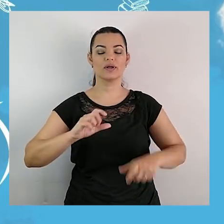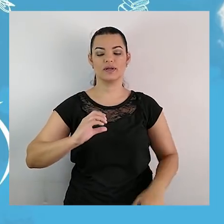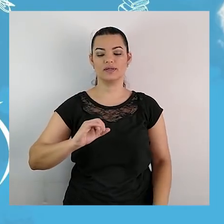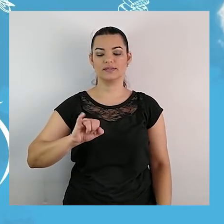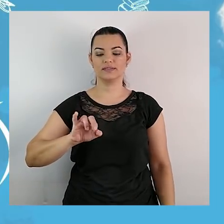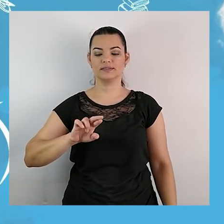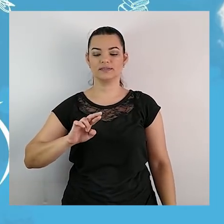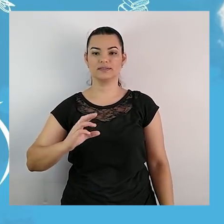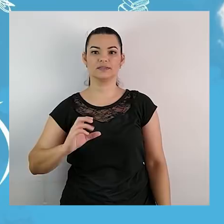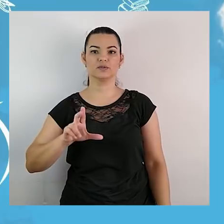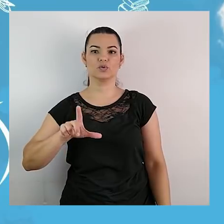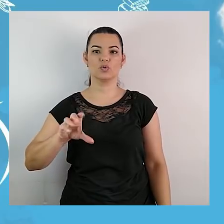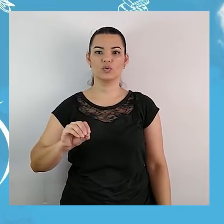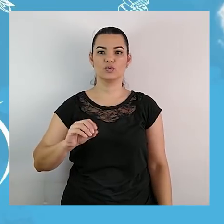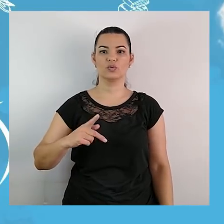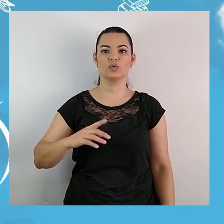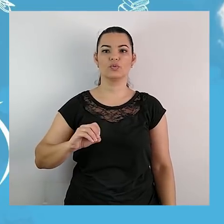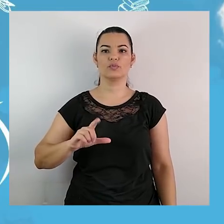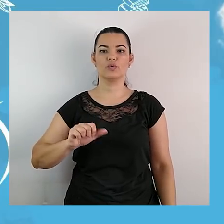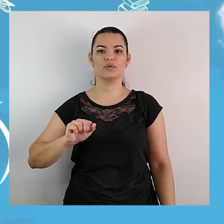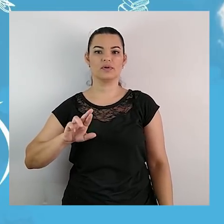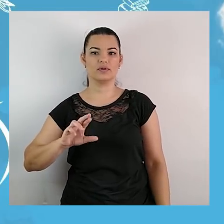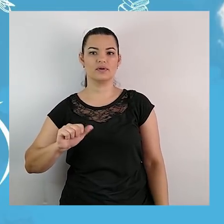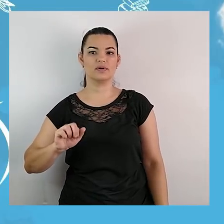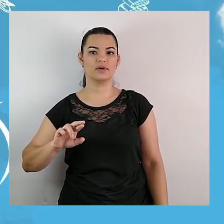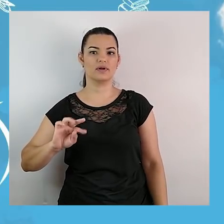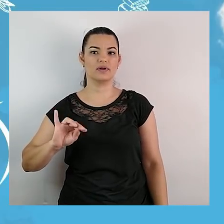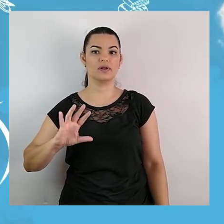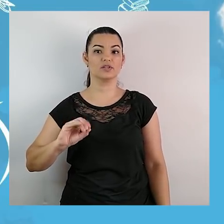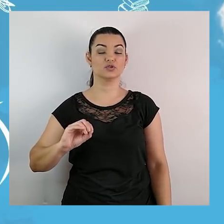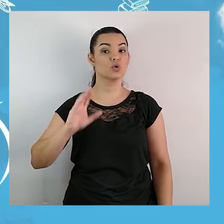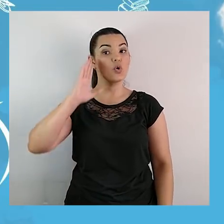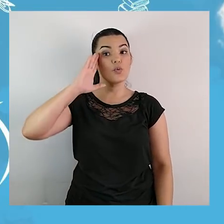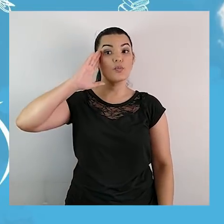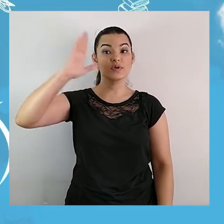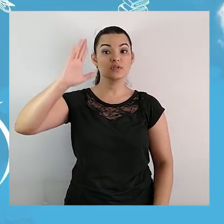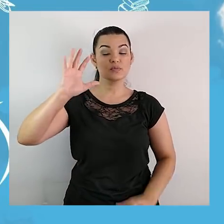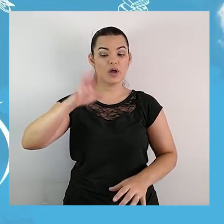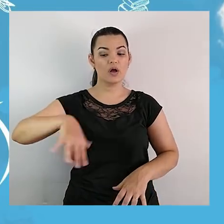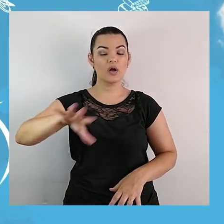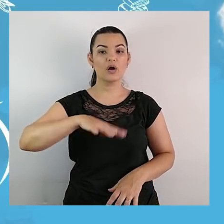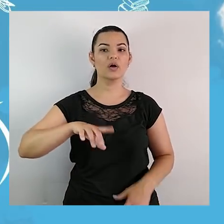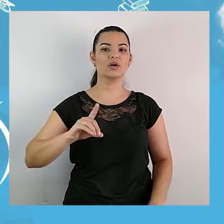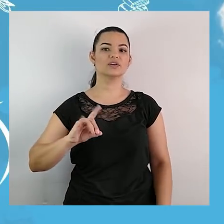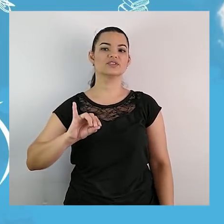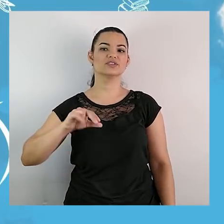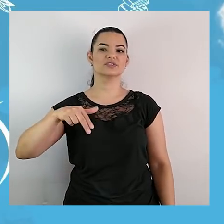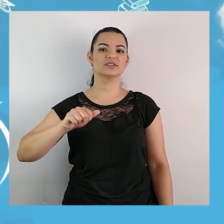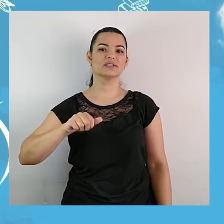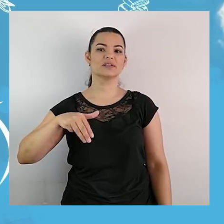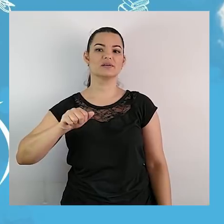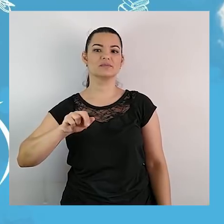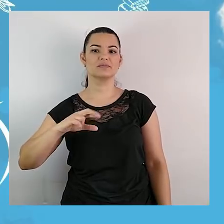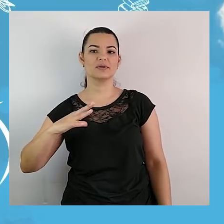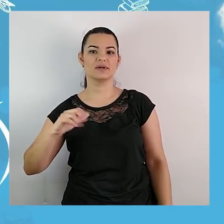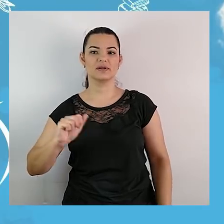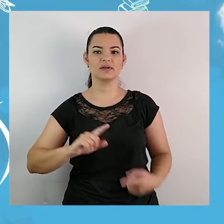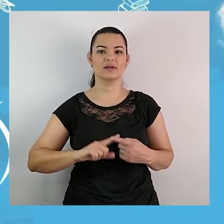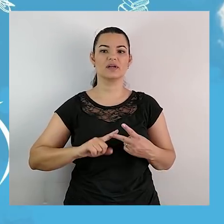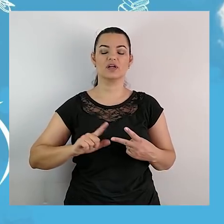Círculo Polar Ártico, principalmente envolvendo ali a região da Dinamarca, na